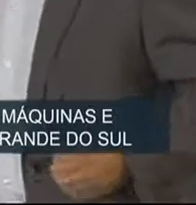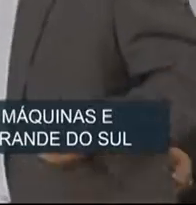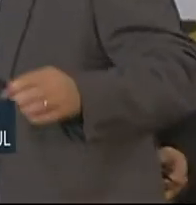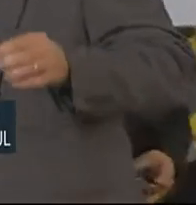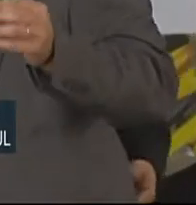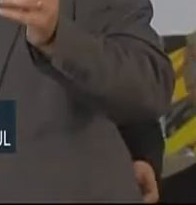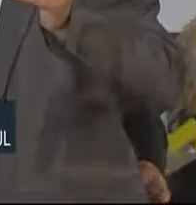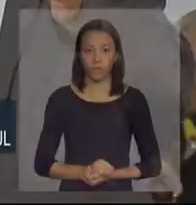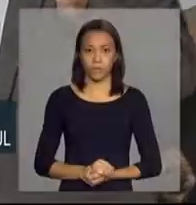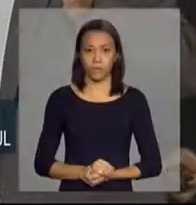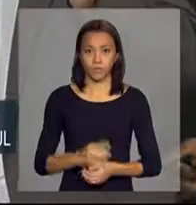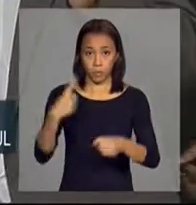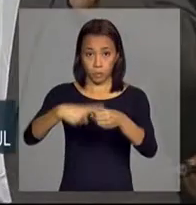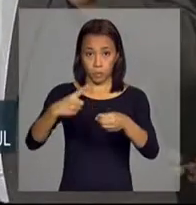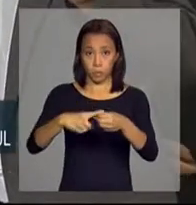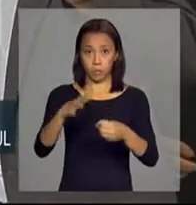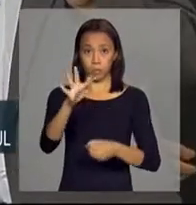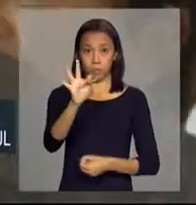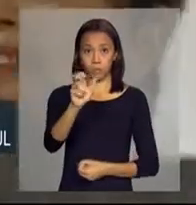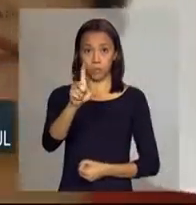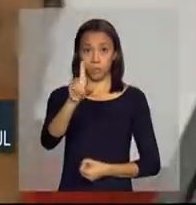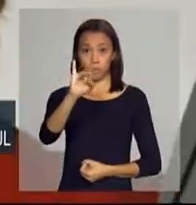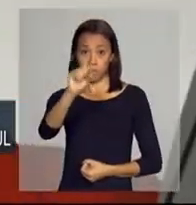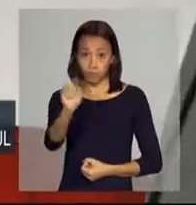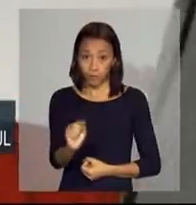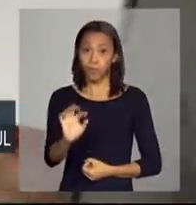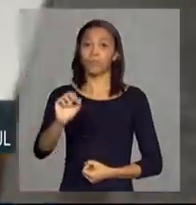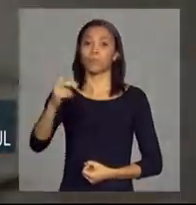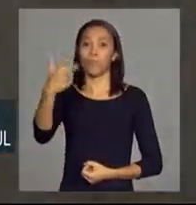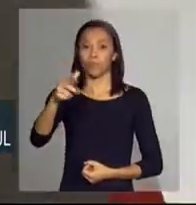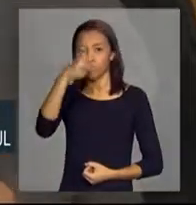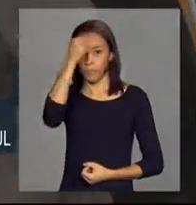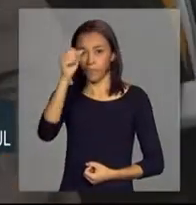Feliz, prefeito Albano José Conrad.